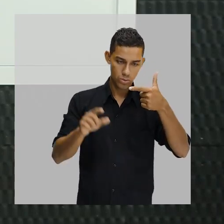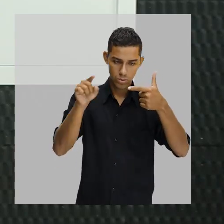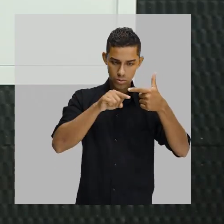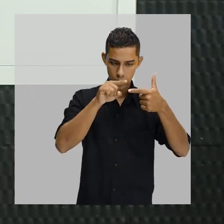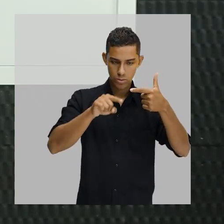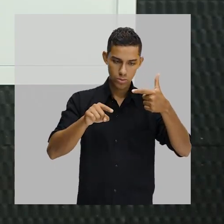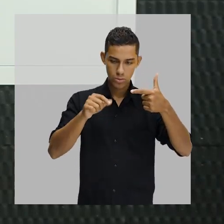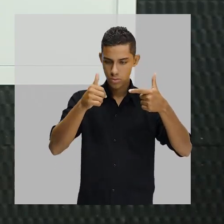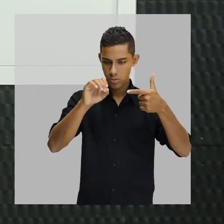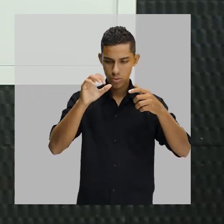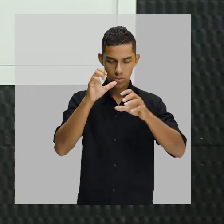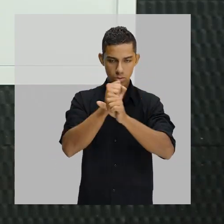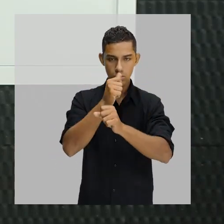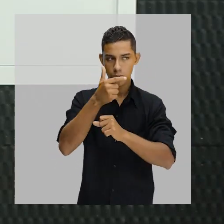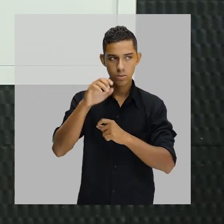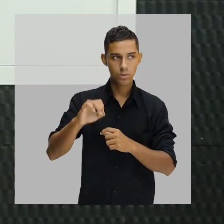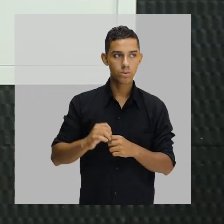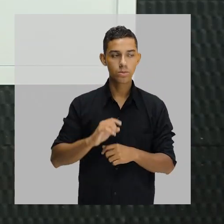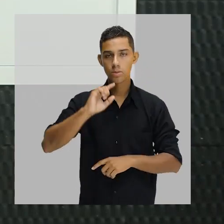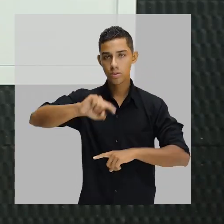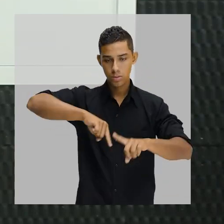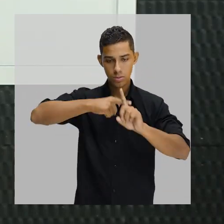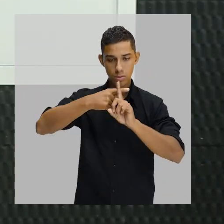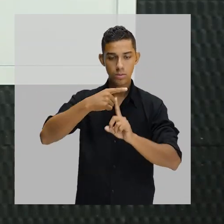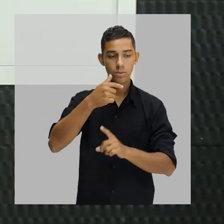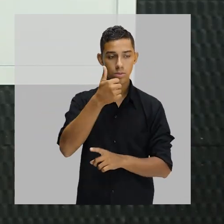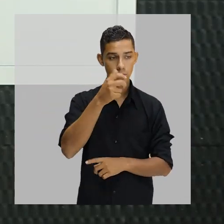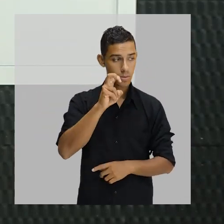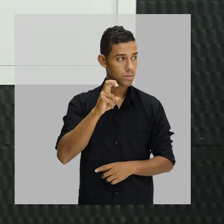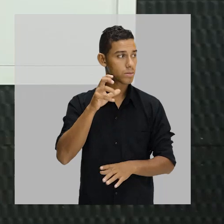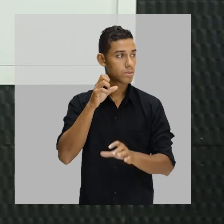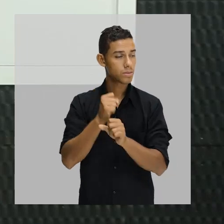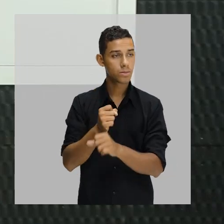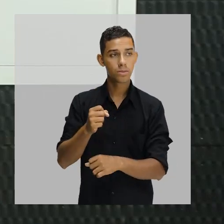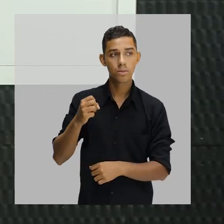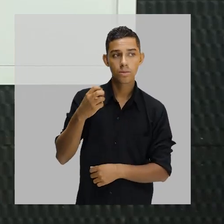2 vezes 10 vai dar 20, mais 15,